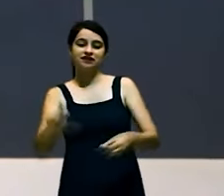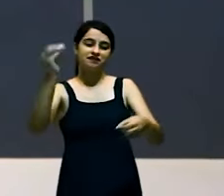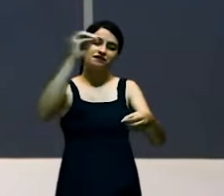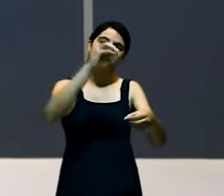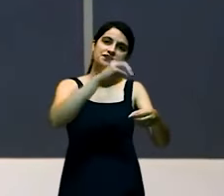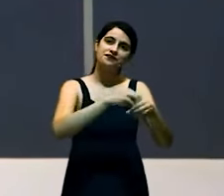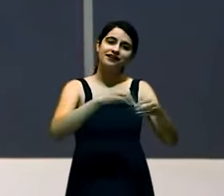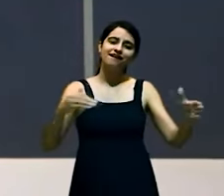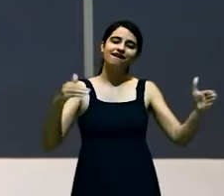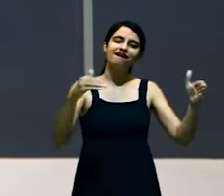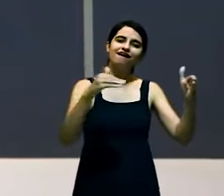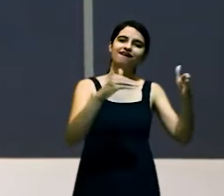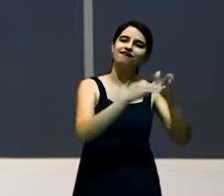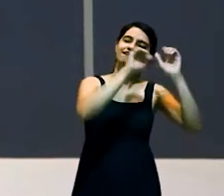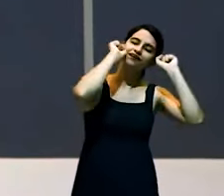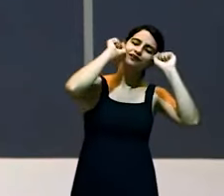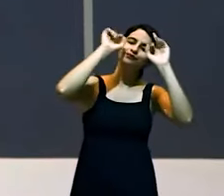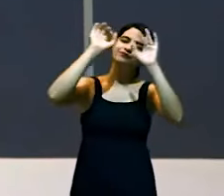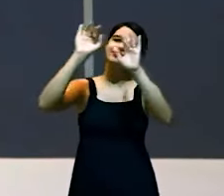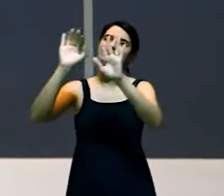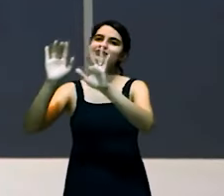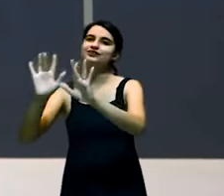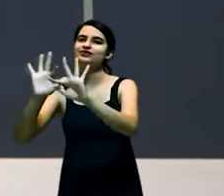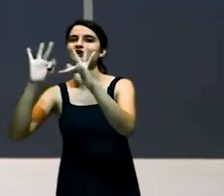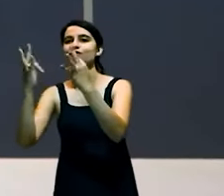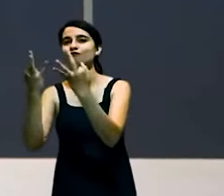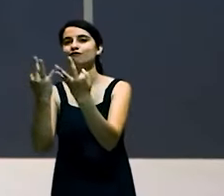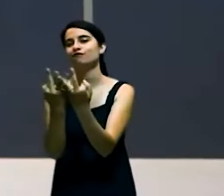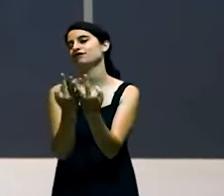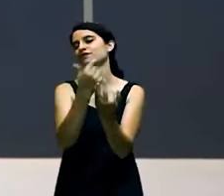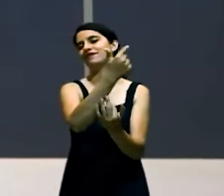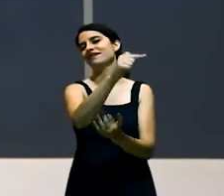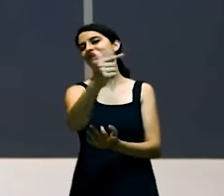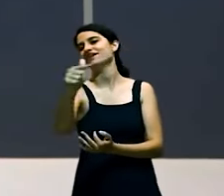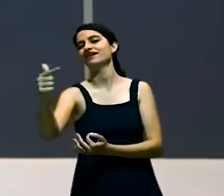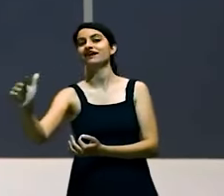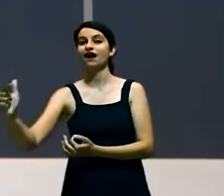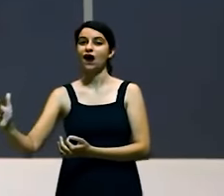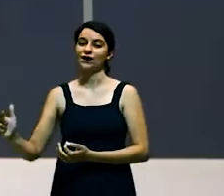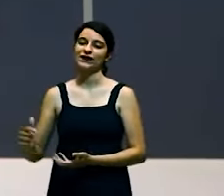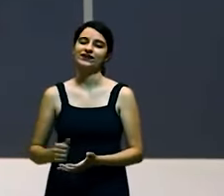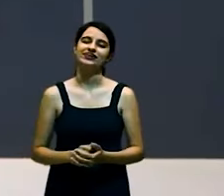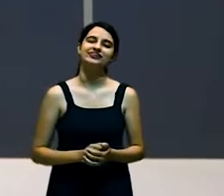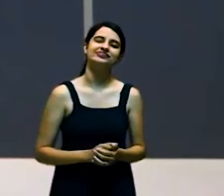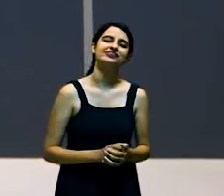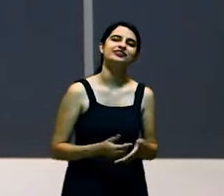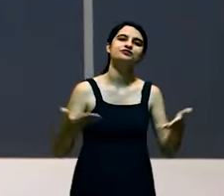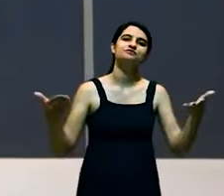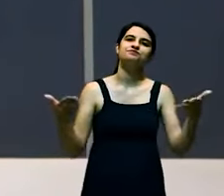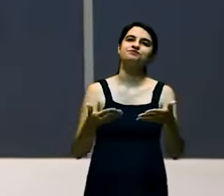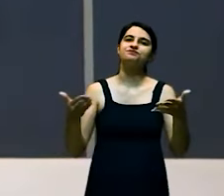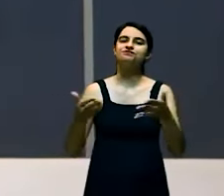chegar até a mesa do missionário. Família Locatelli, que essa noite, ó Deus, nós fizemos menção